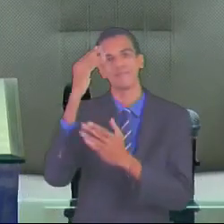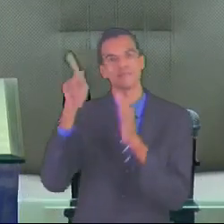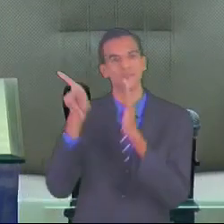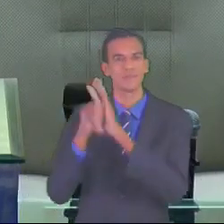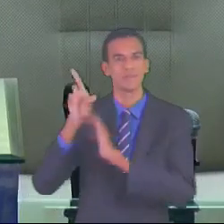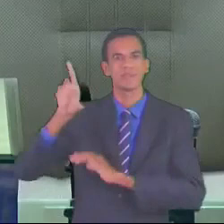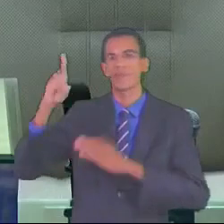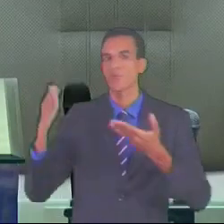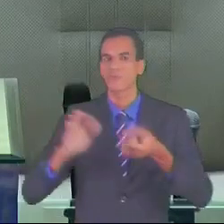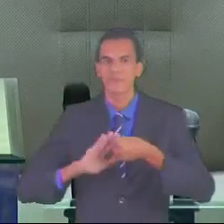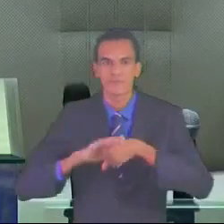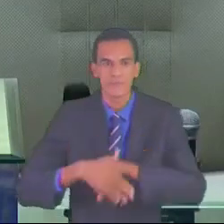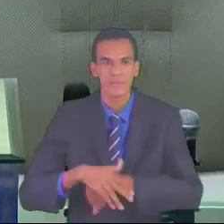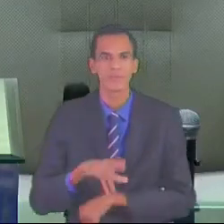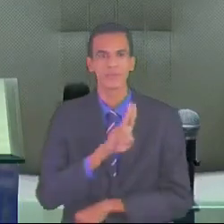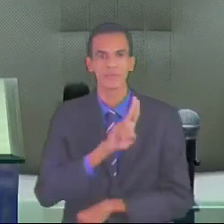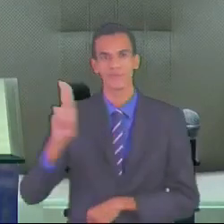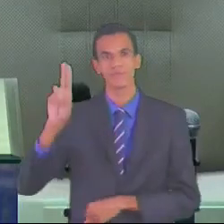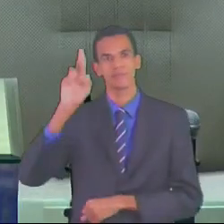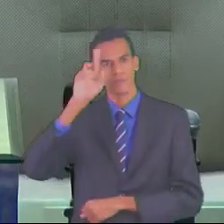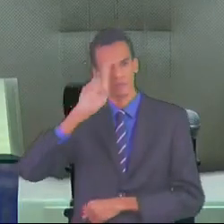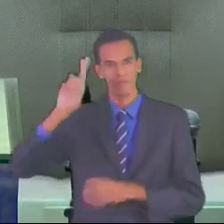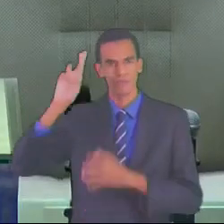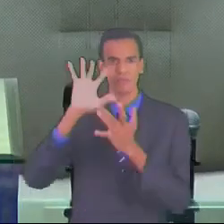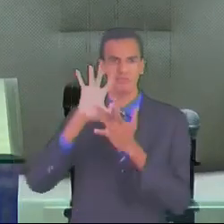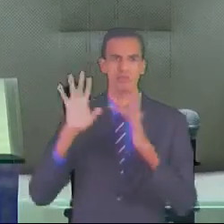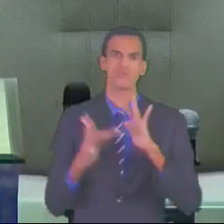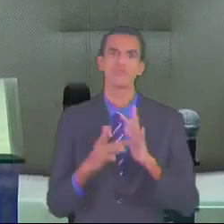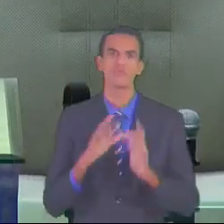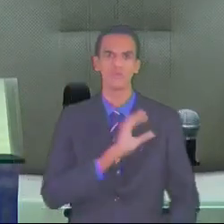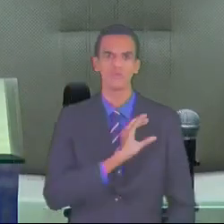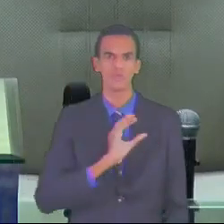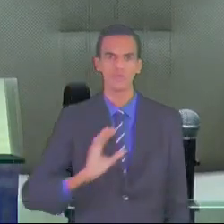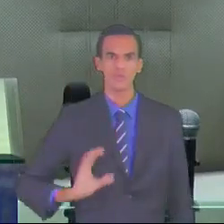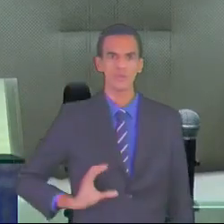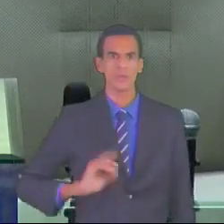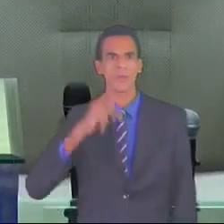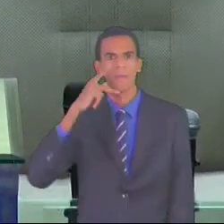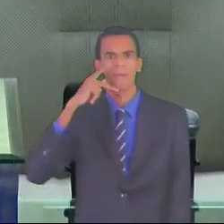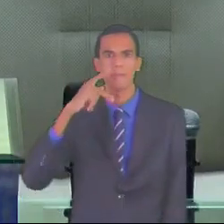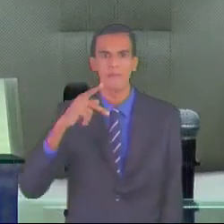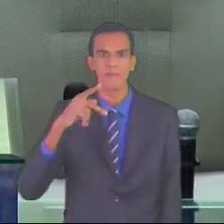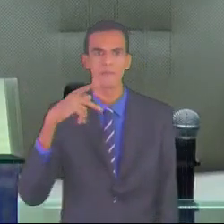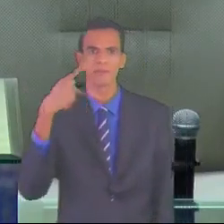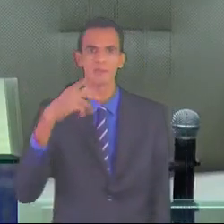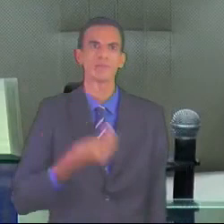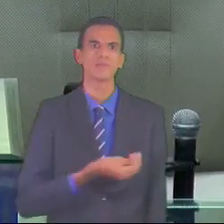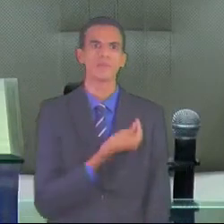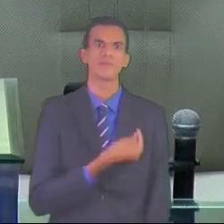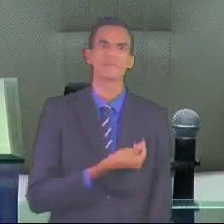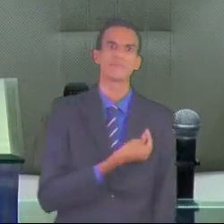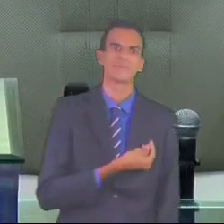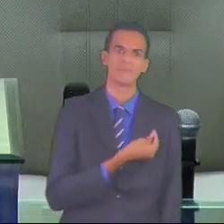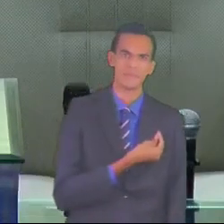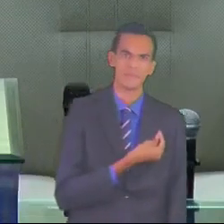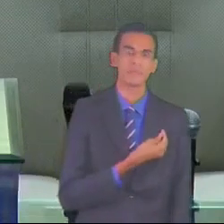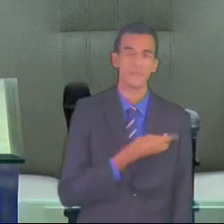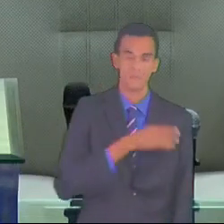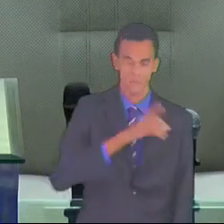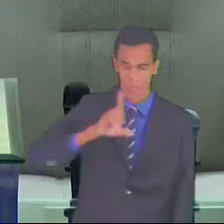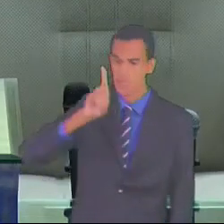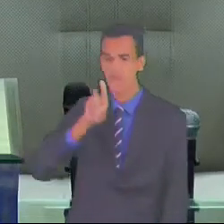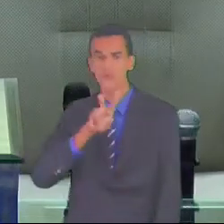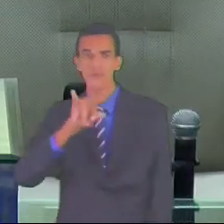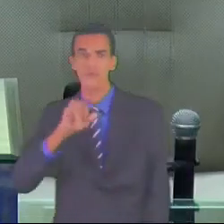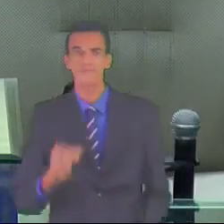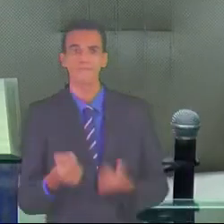Nesta noite, no nome de Jesus Cristo, há uma palavra profética para a tua vida. Deus vai te